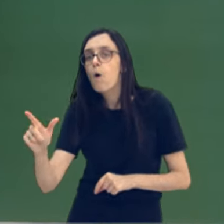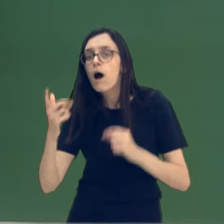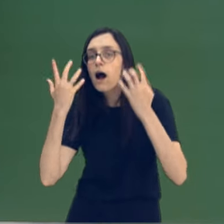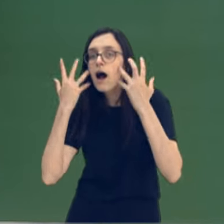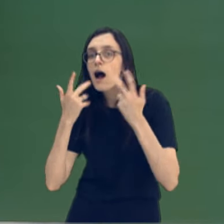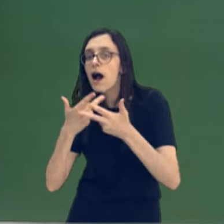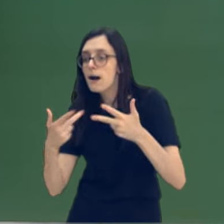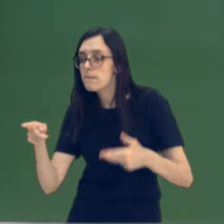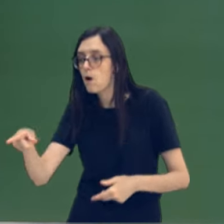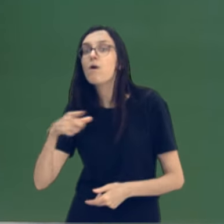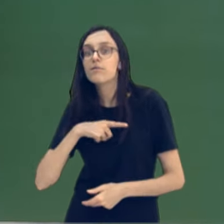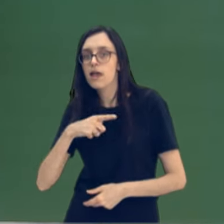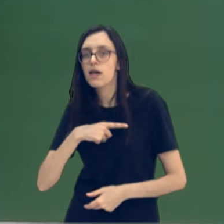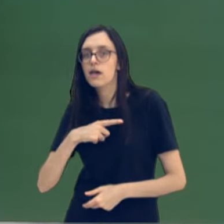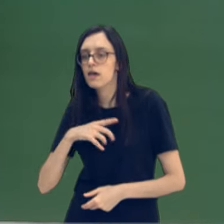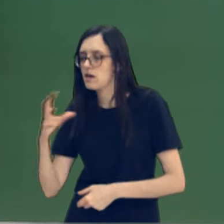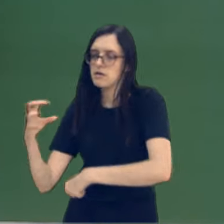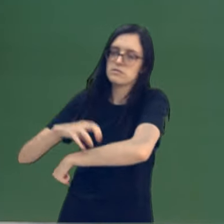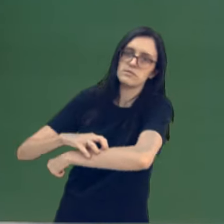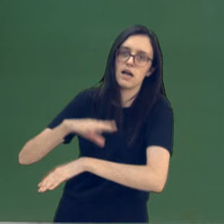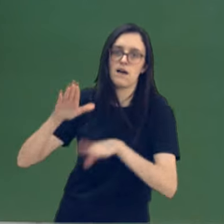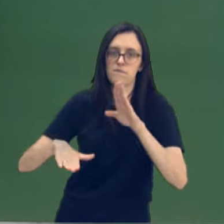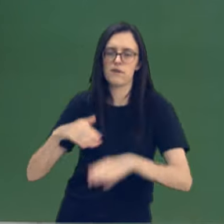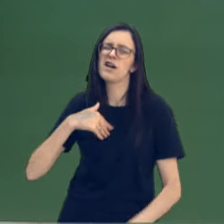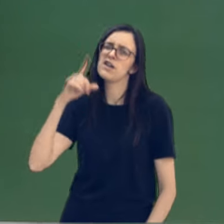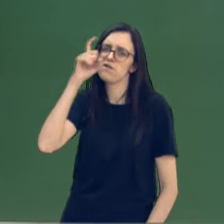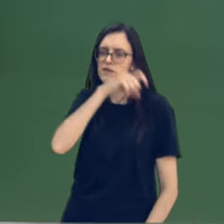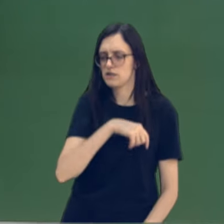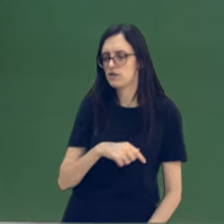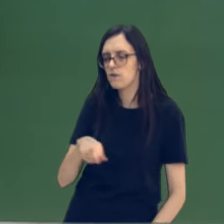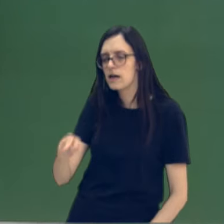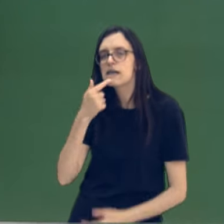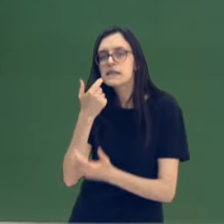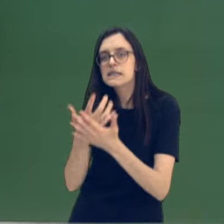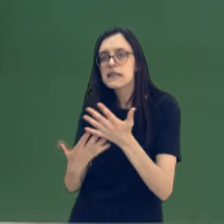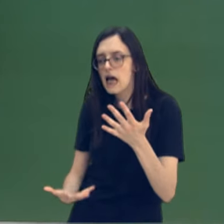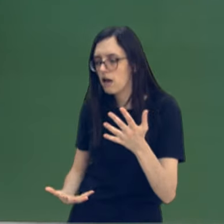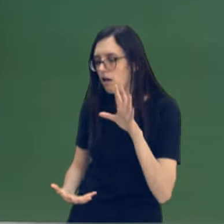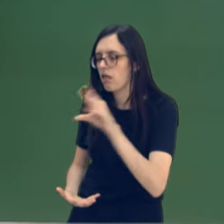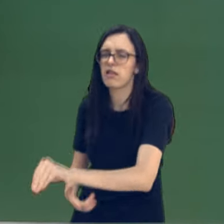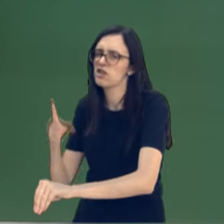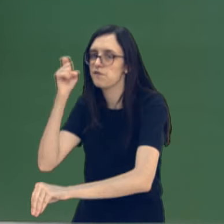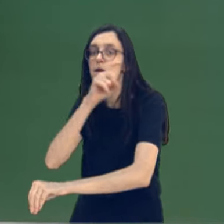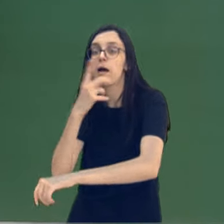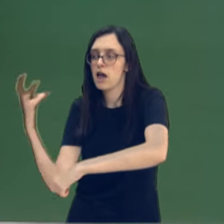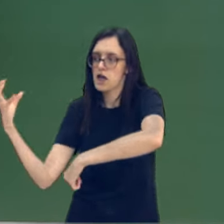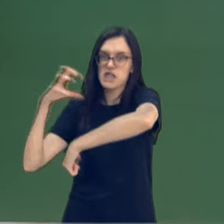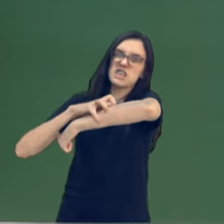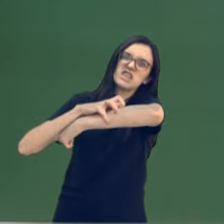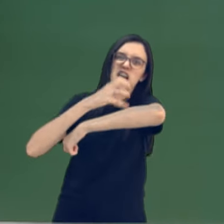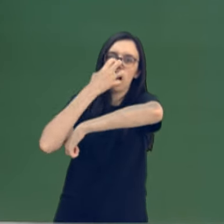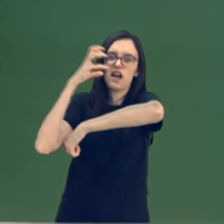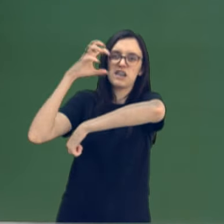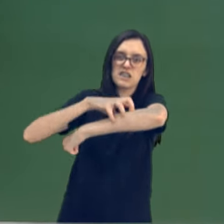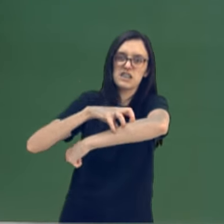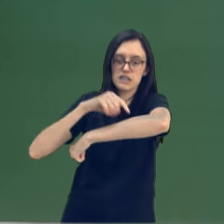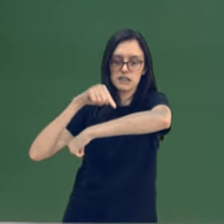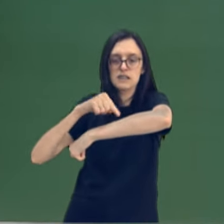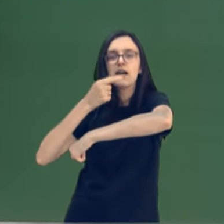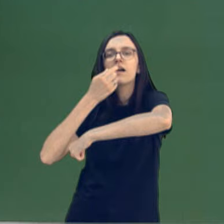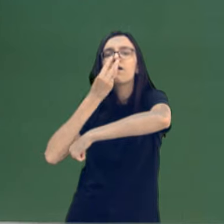mamífero que tinha raiva. Dificilmente você vai trocar sangue com um cachorro, mas ele pode te morder e a saliva dele entrar em contato com o seu sangue.